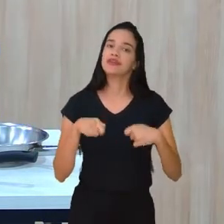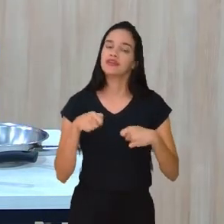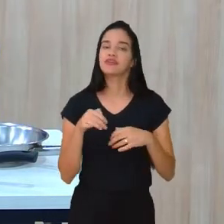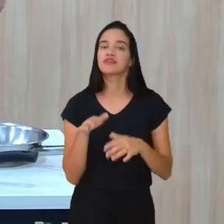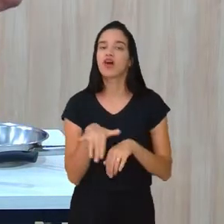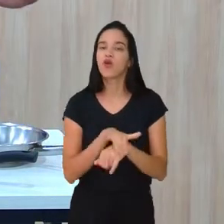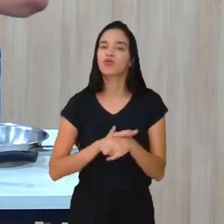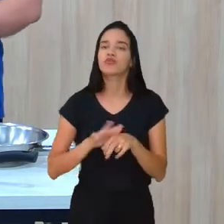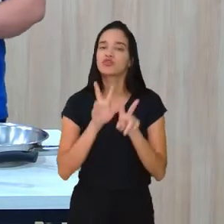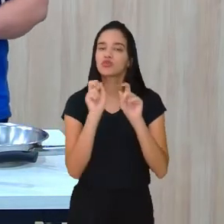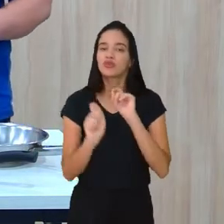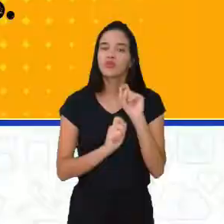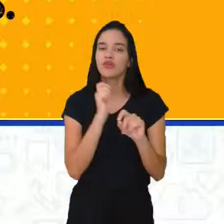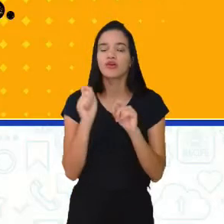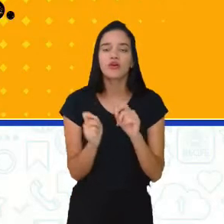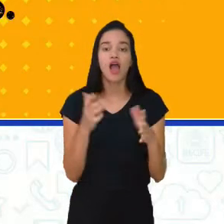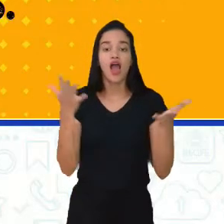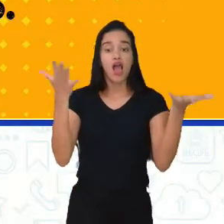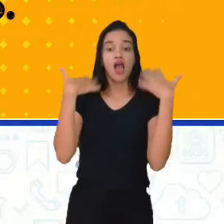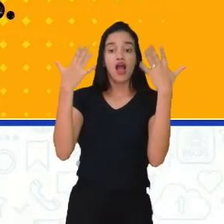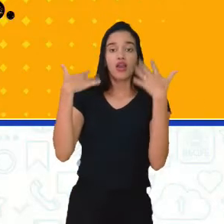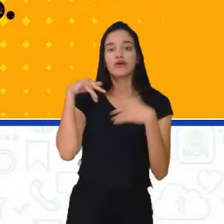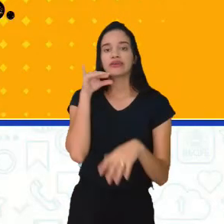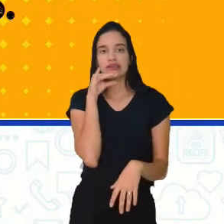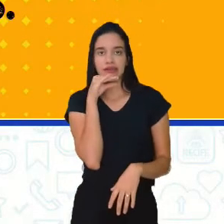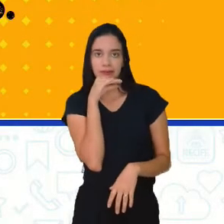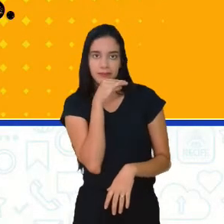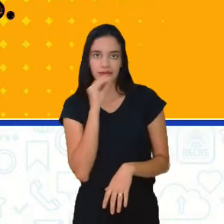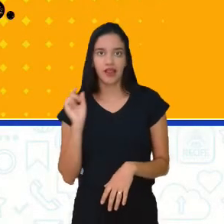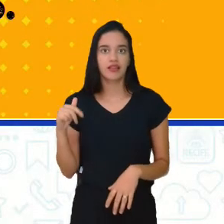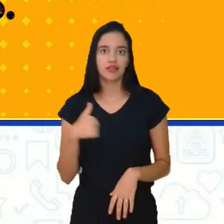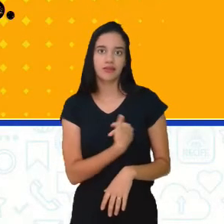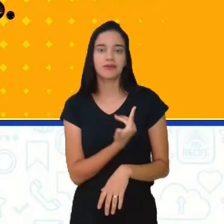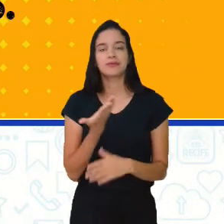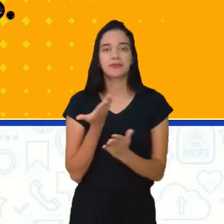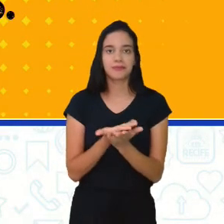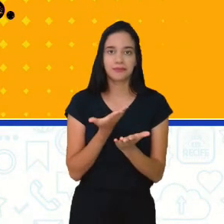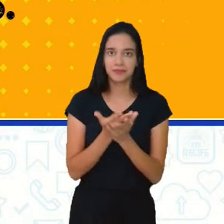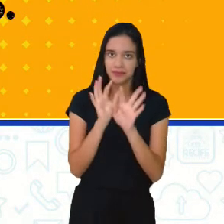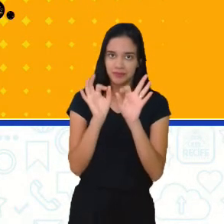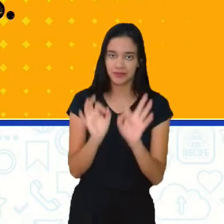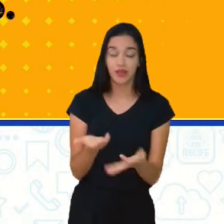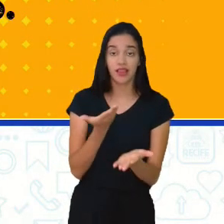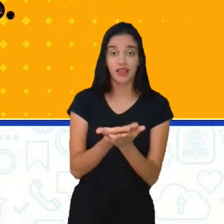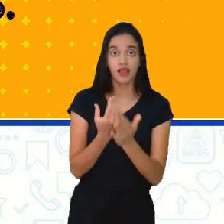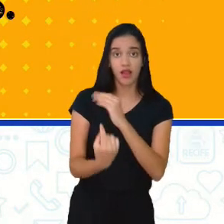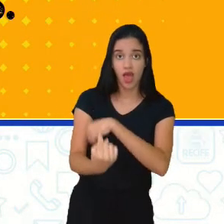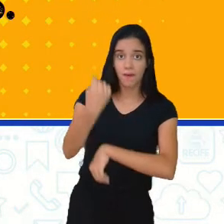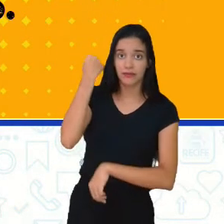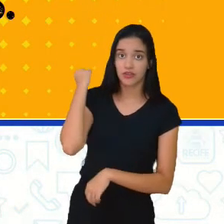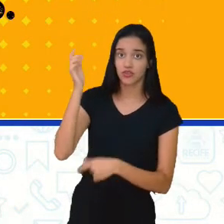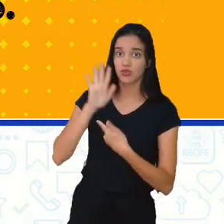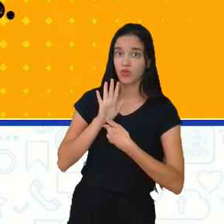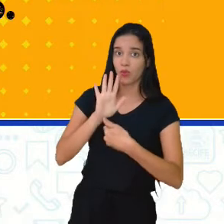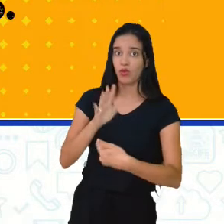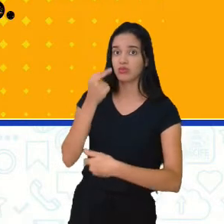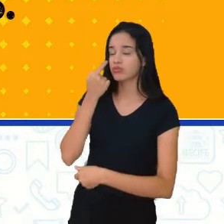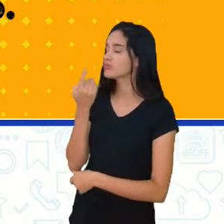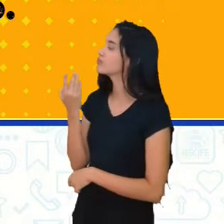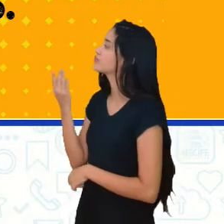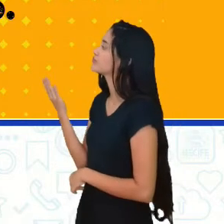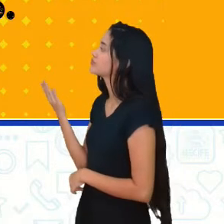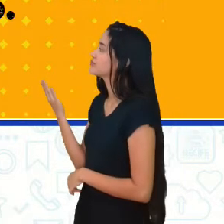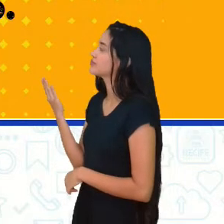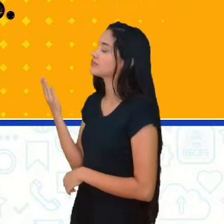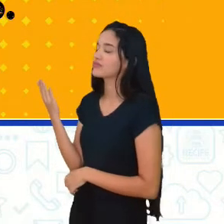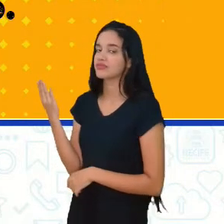a respeito de calor e temperatura no que diz respeito à nossa aula. E na aula passada, que está mostrando aí um revendo,